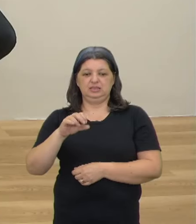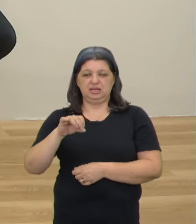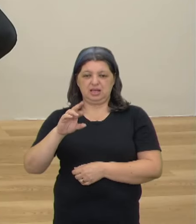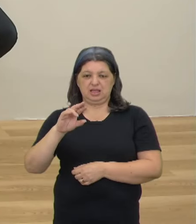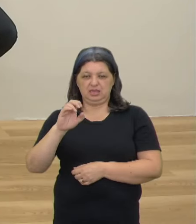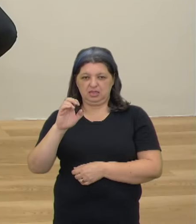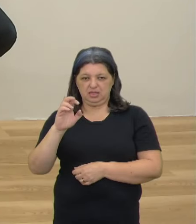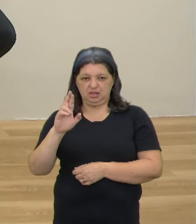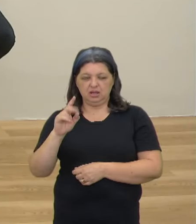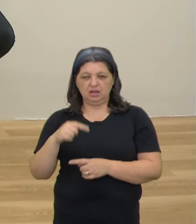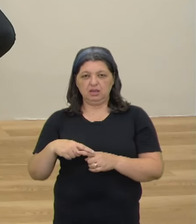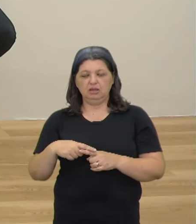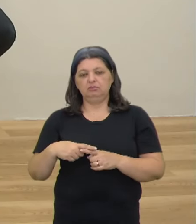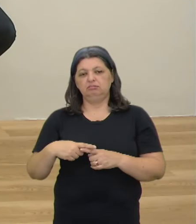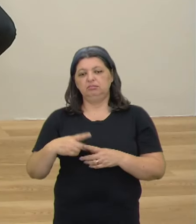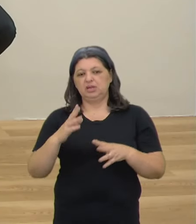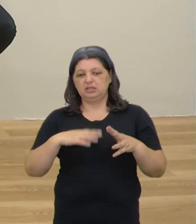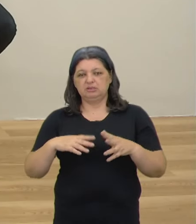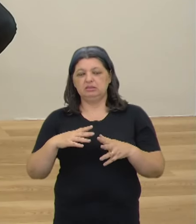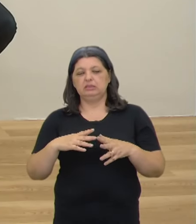pessoas. Daí,